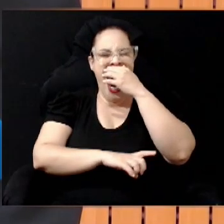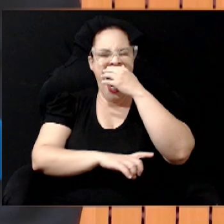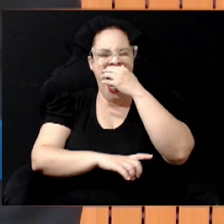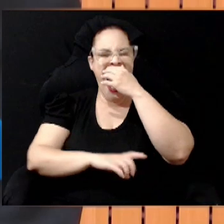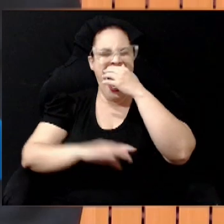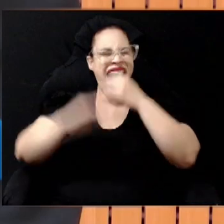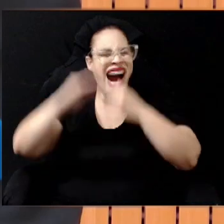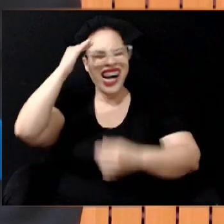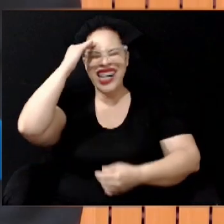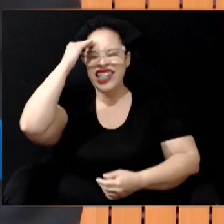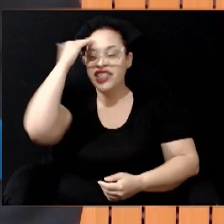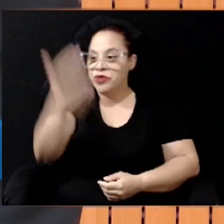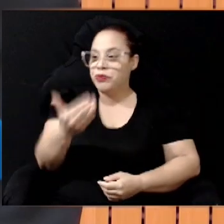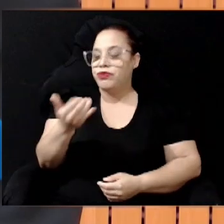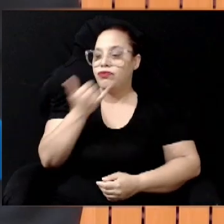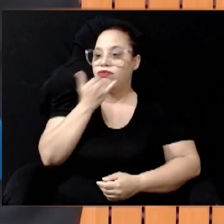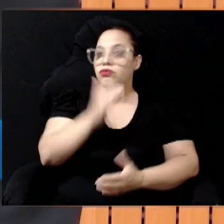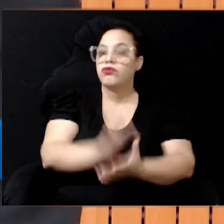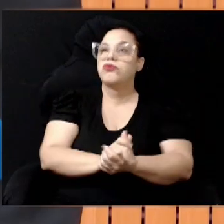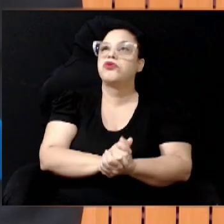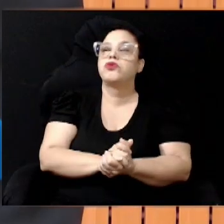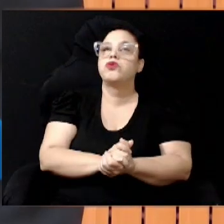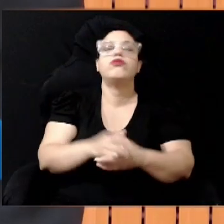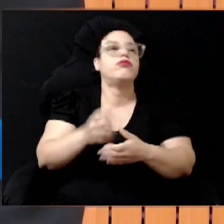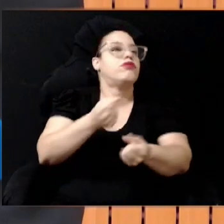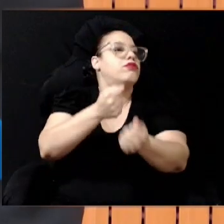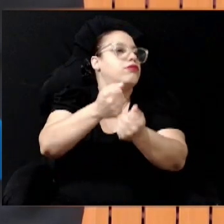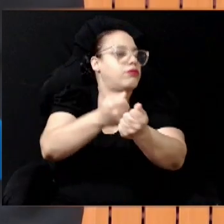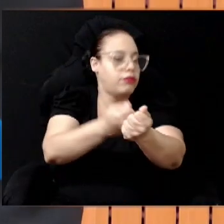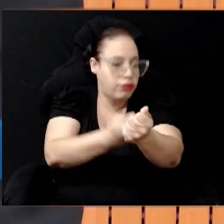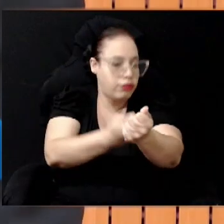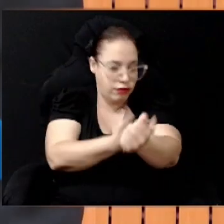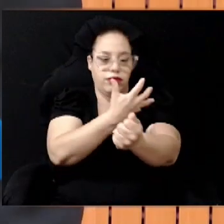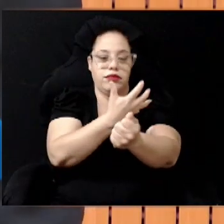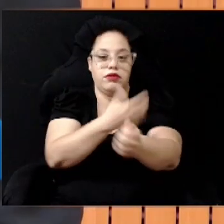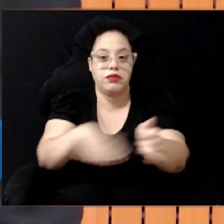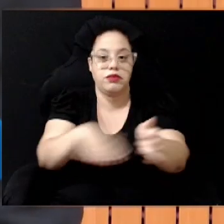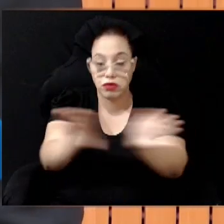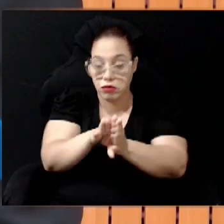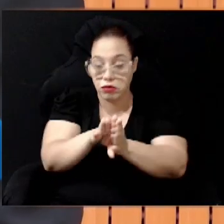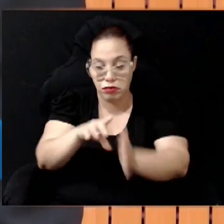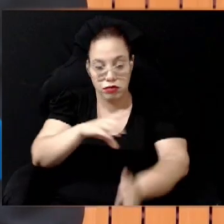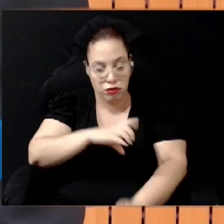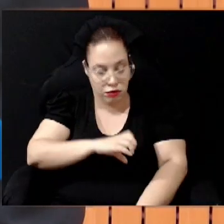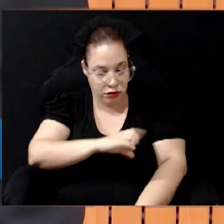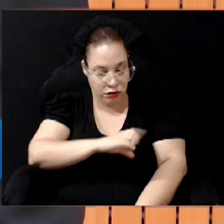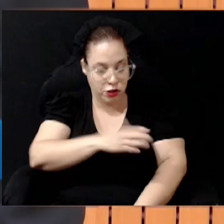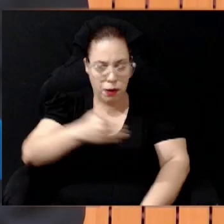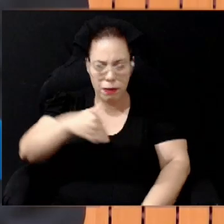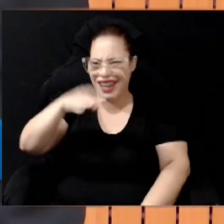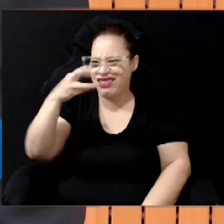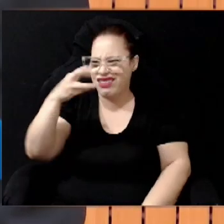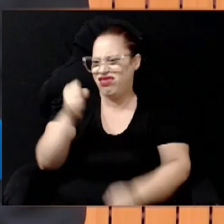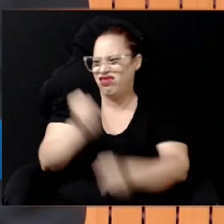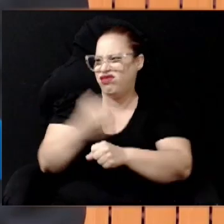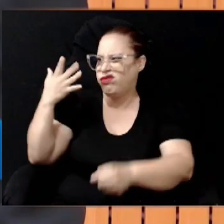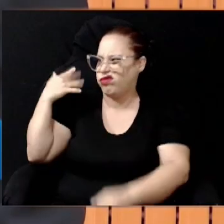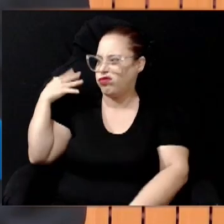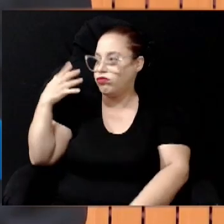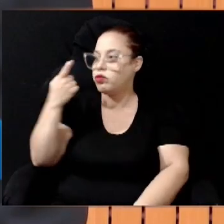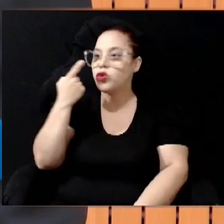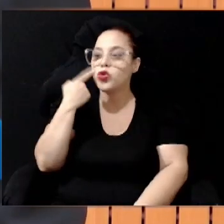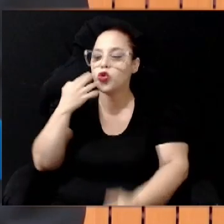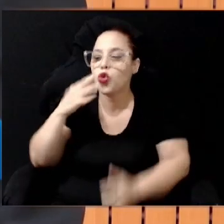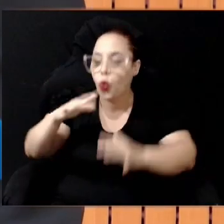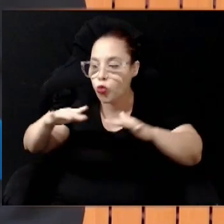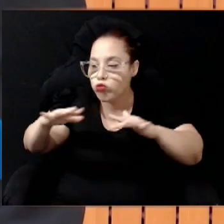e me deixa muito emocionado, porque eu cheguei no Campo Grande há mais de 30 anos, quando vi vocês pequenininhos